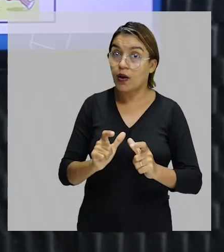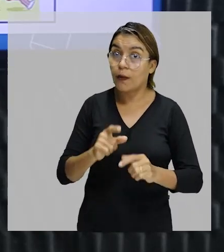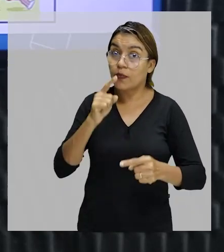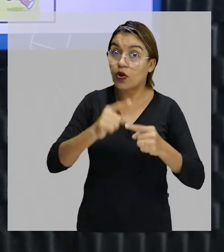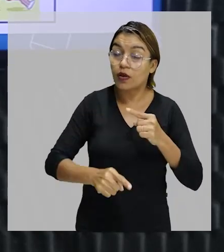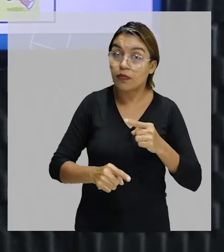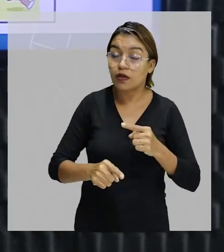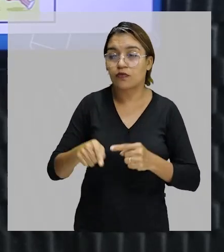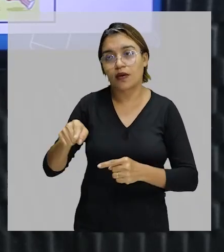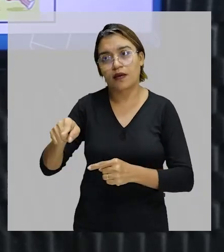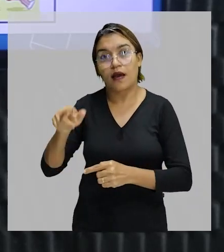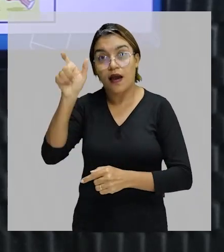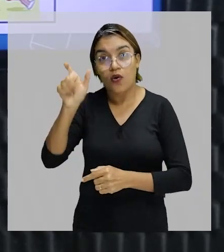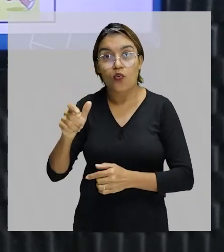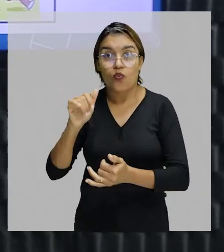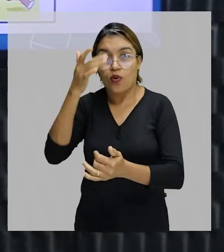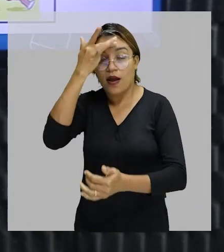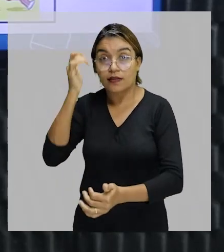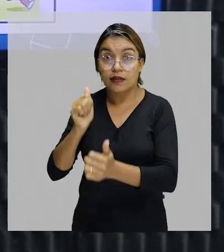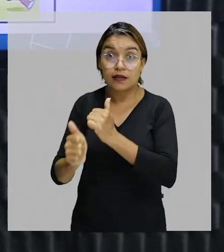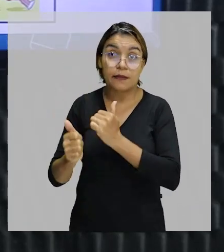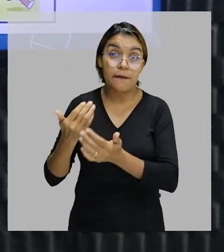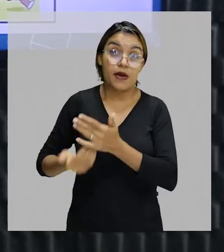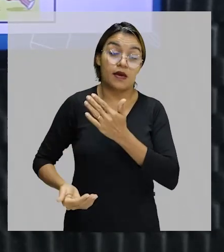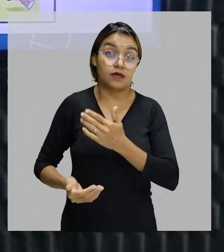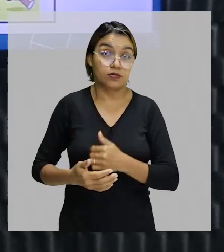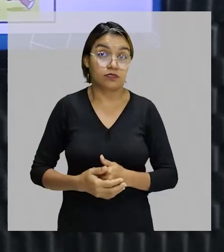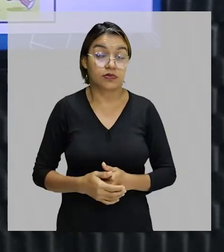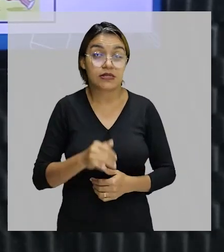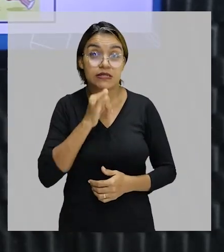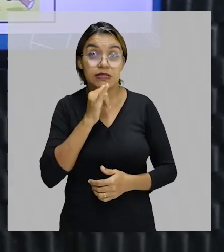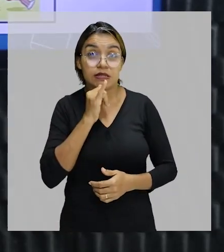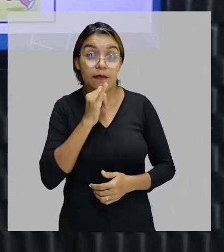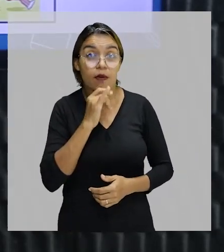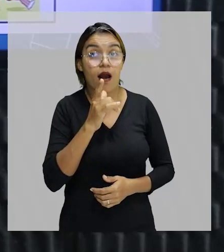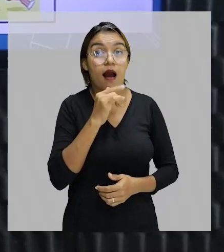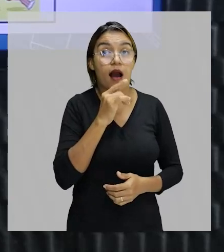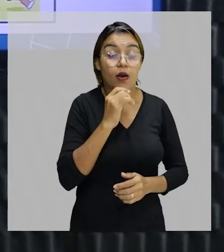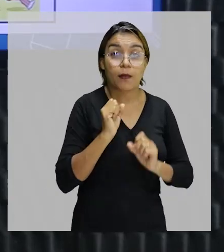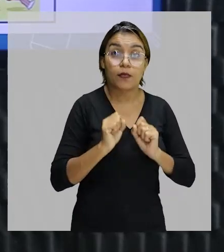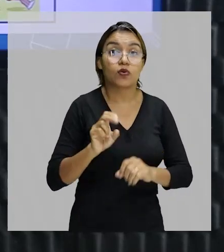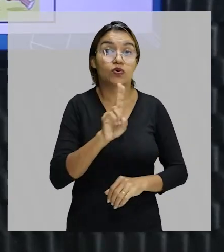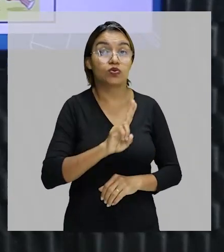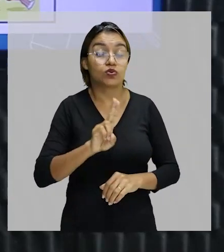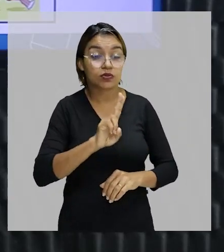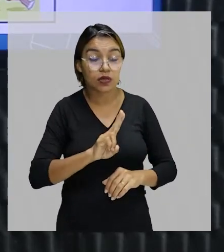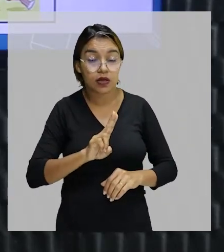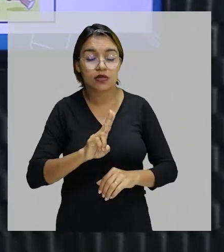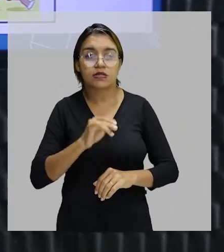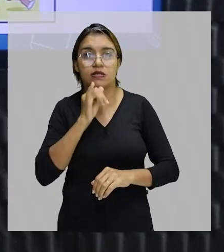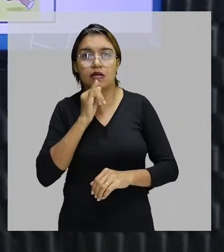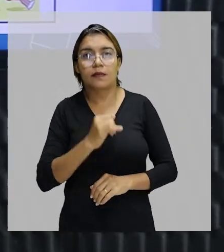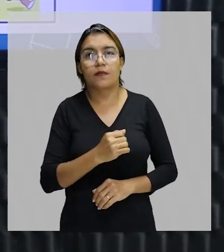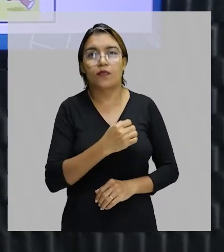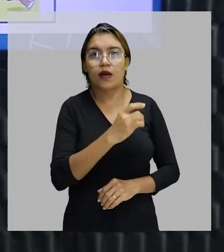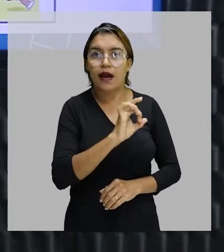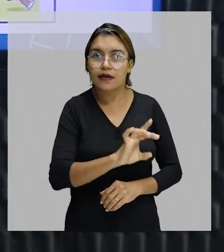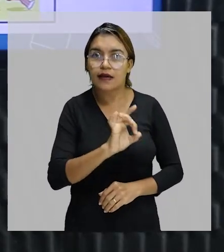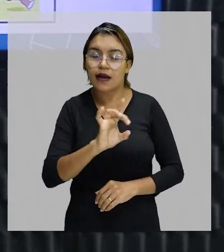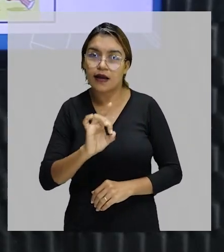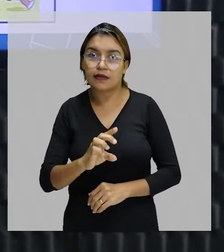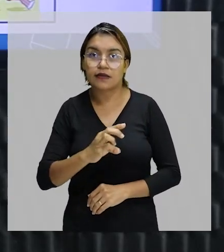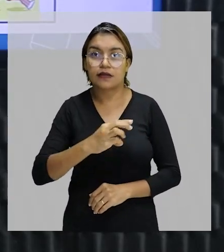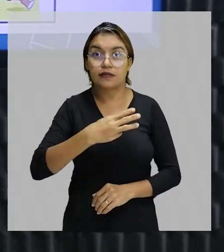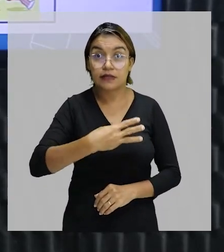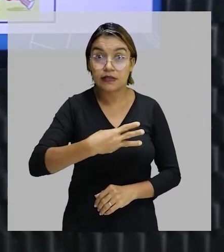Ele será desclassificado da prova. Existe hidratação no percurso todo da prova. A cada 3 quilômetros, mais ou menos, tem